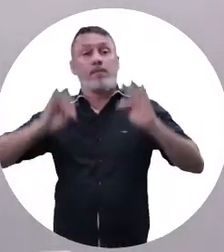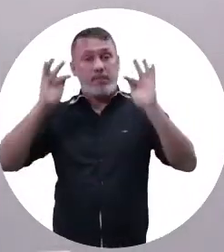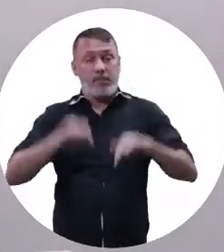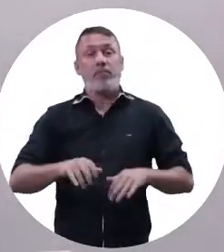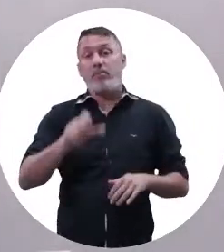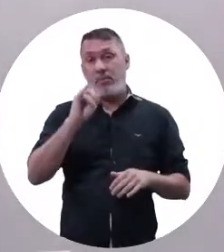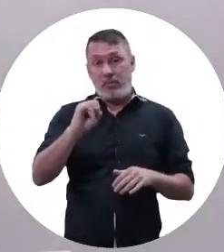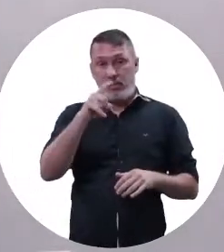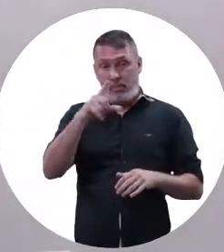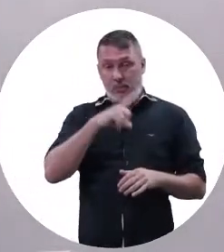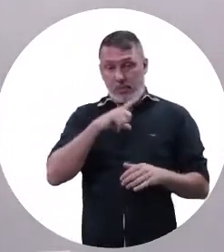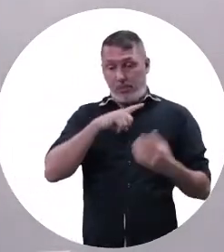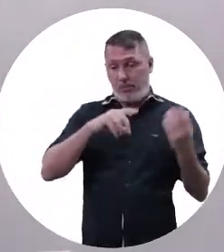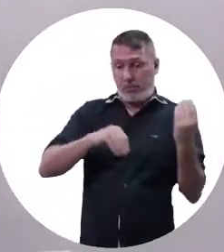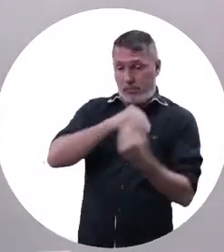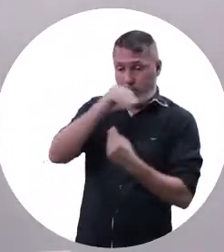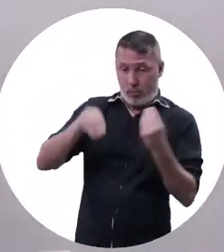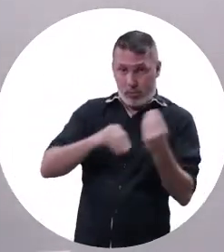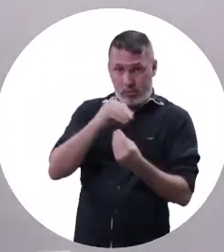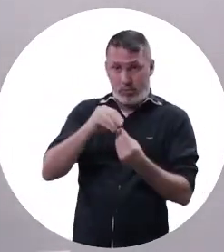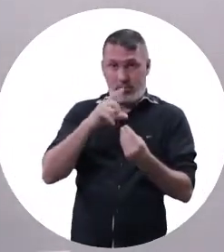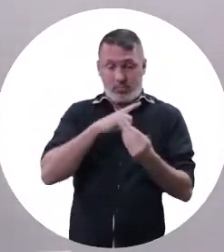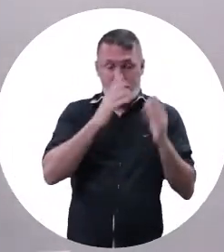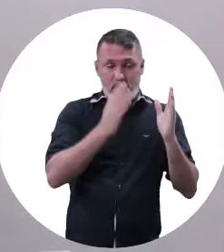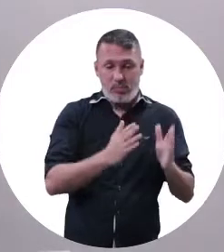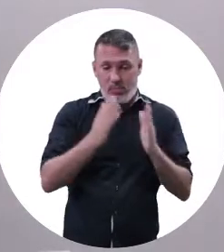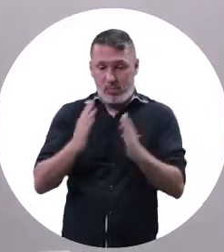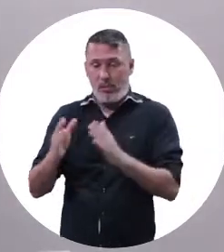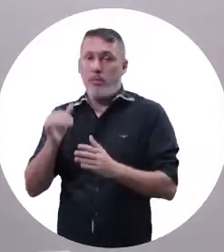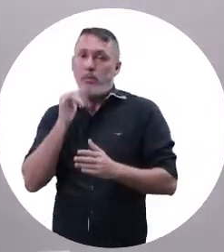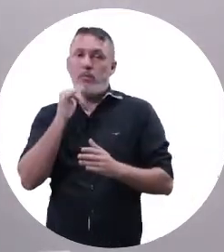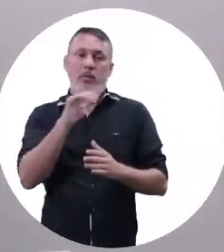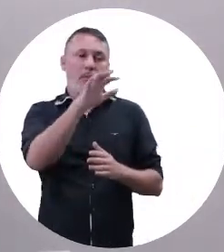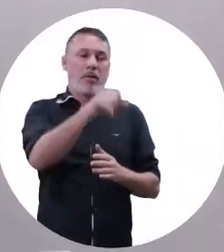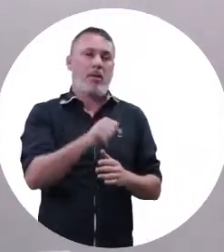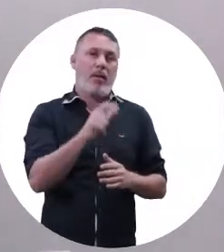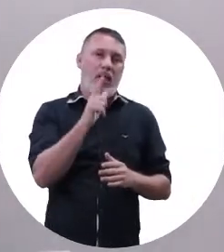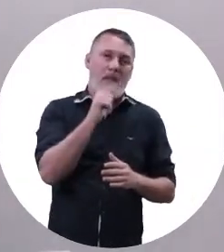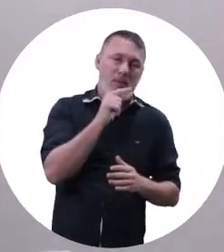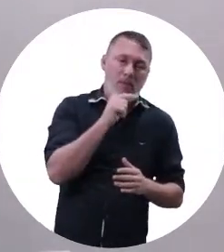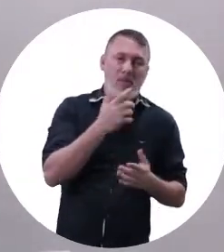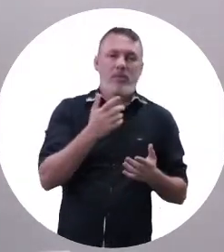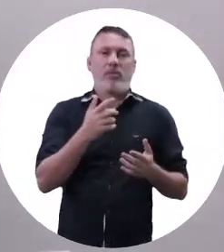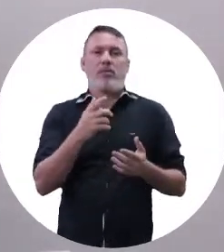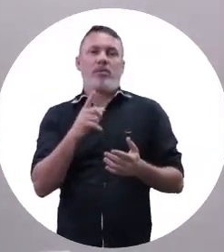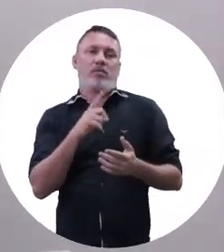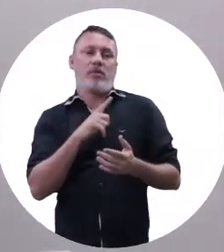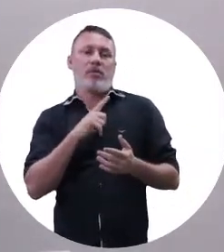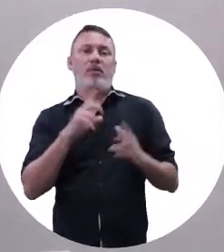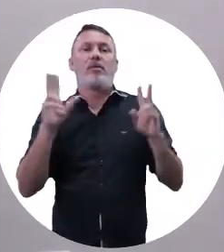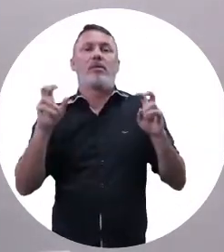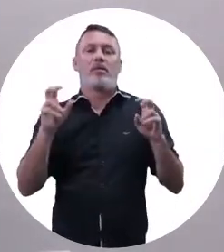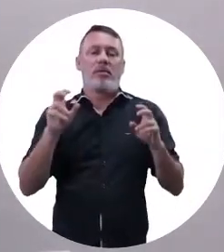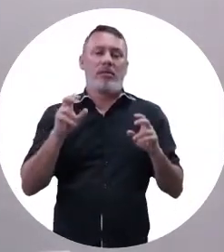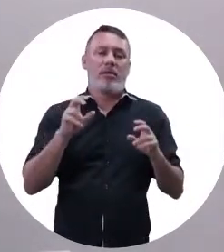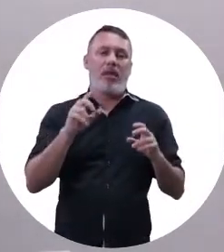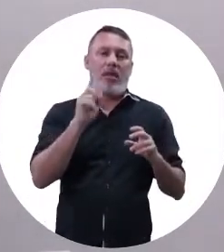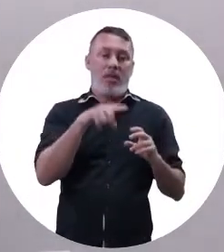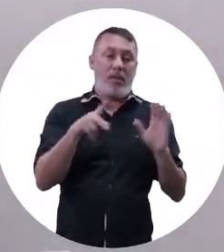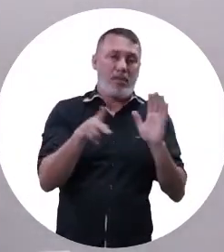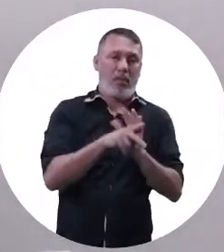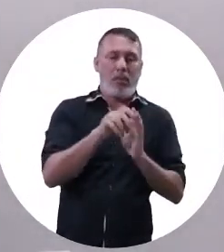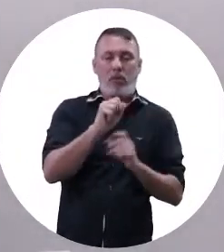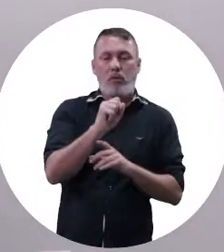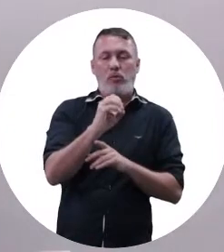fim, se você misturar esses compostos em água ou fundi-los, ou seja, sair do estado sólido